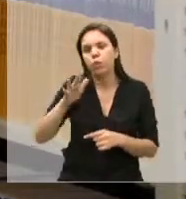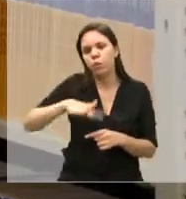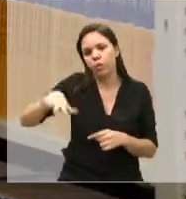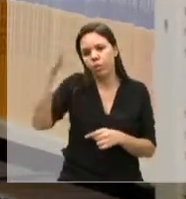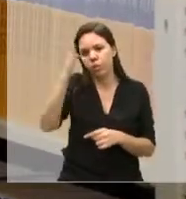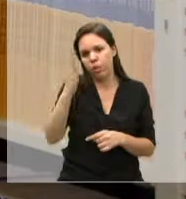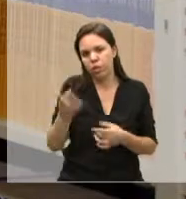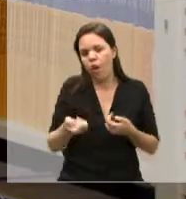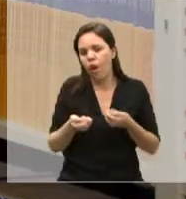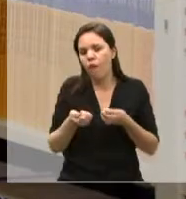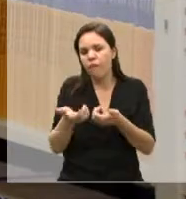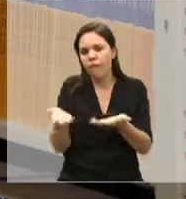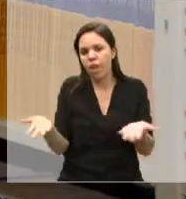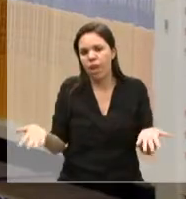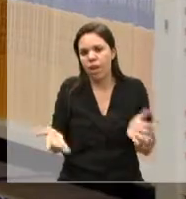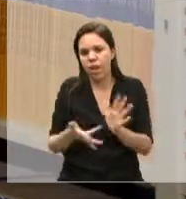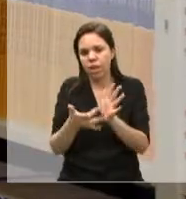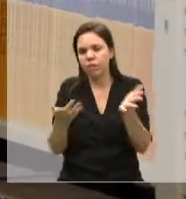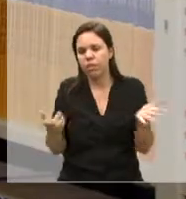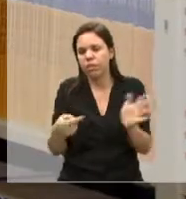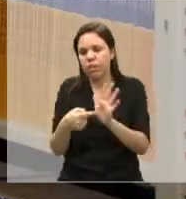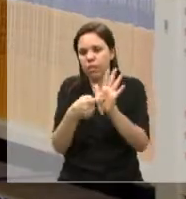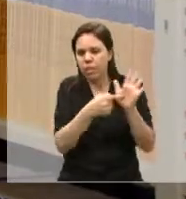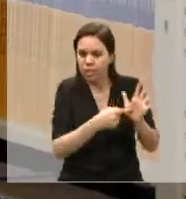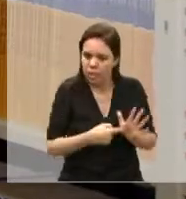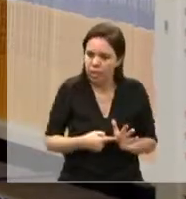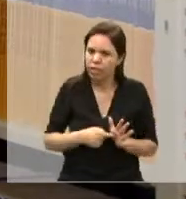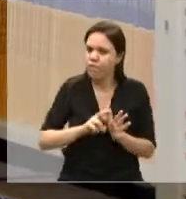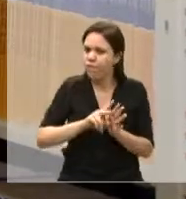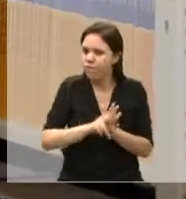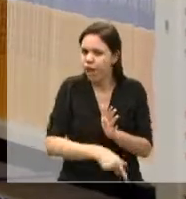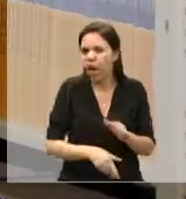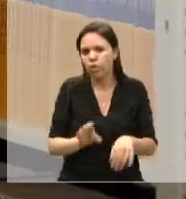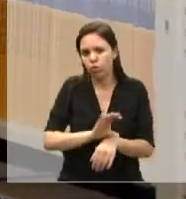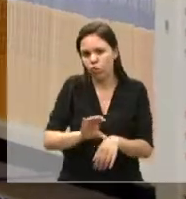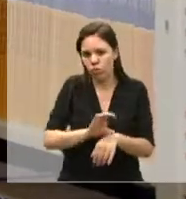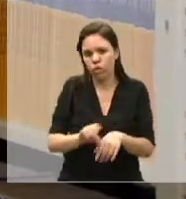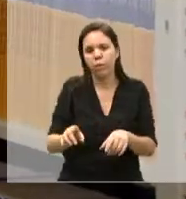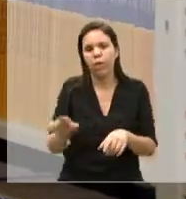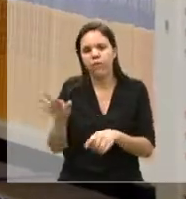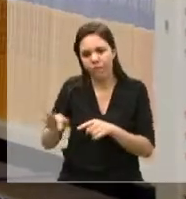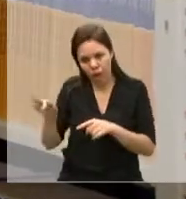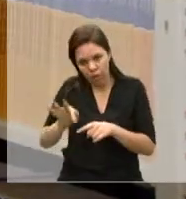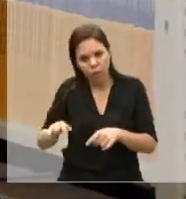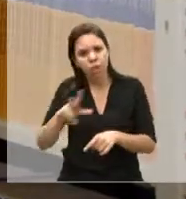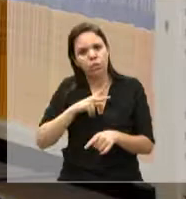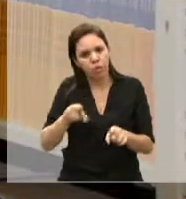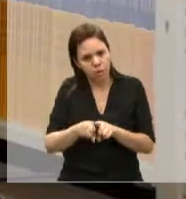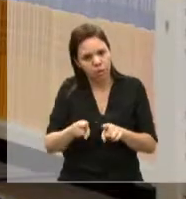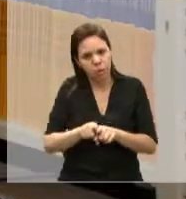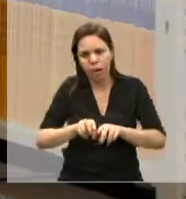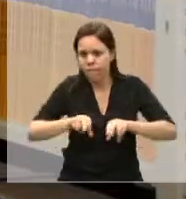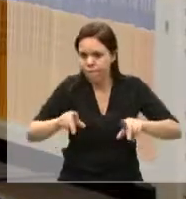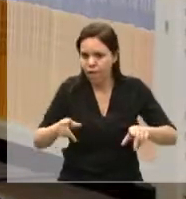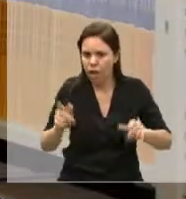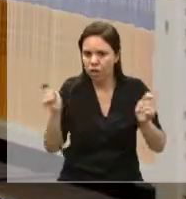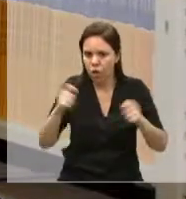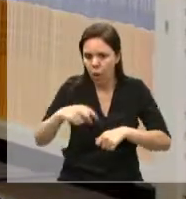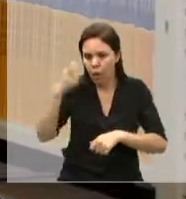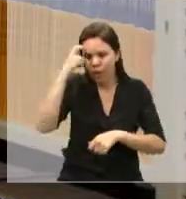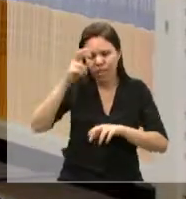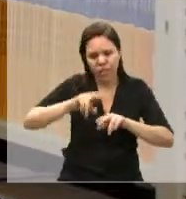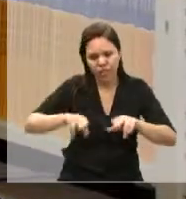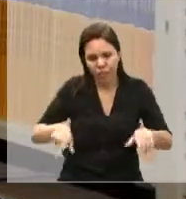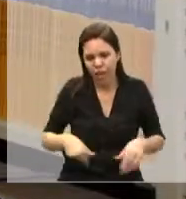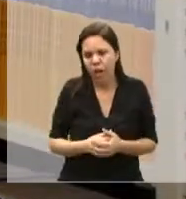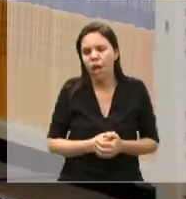oferecem todos esses cursos, as universidades privadas oferecem cursos com outras competências, com